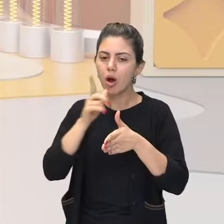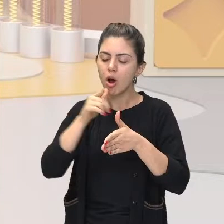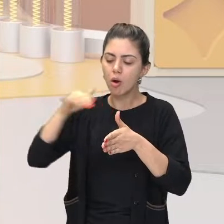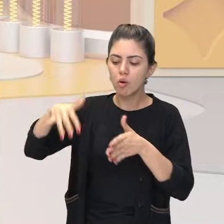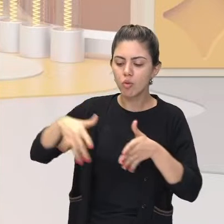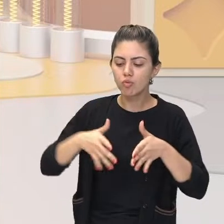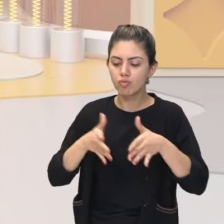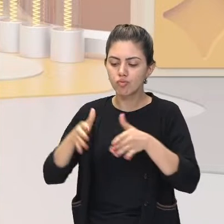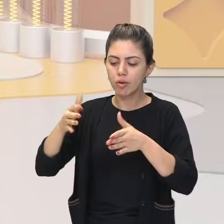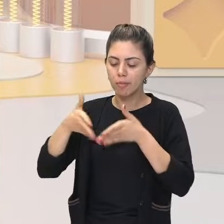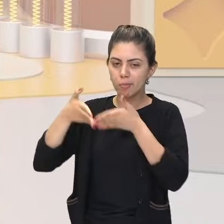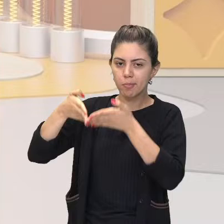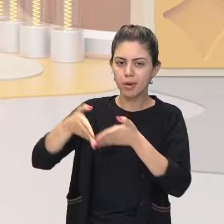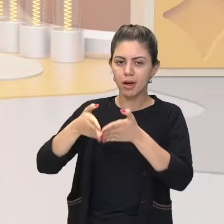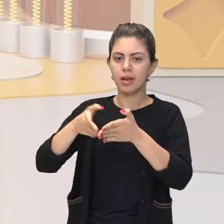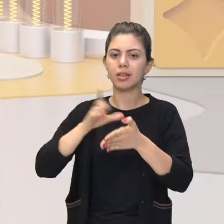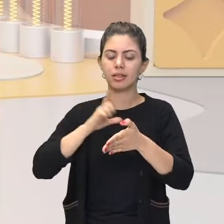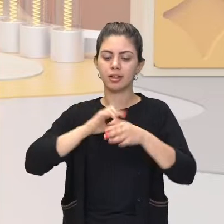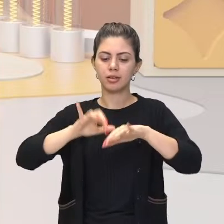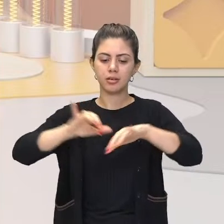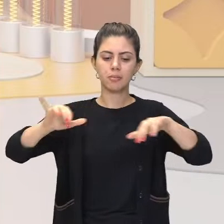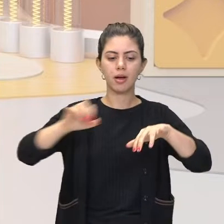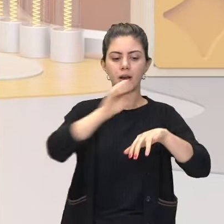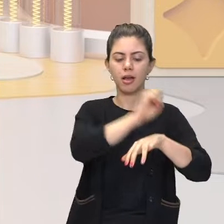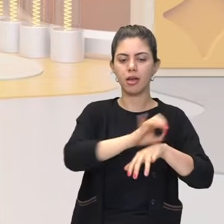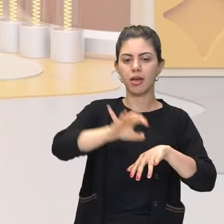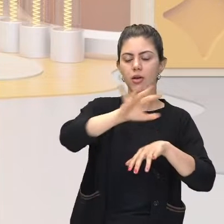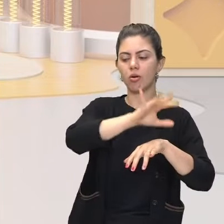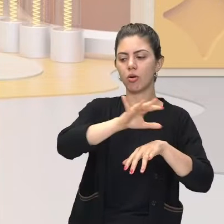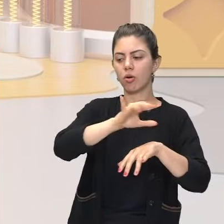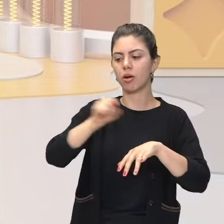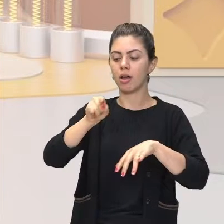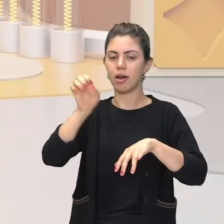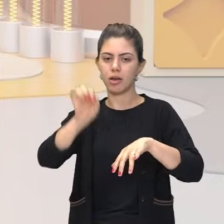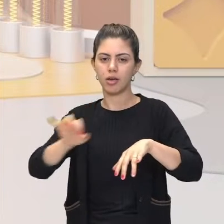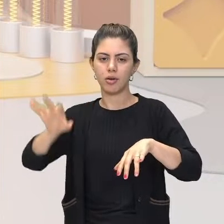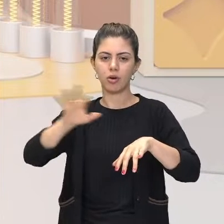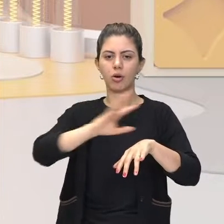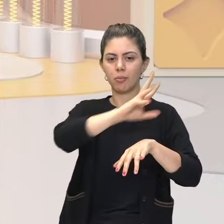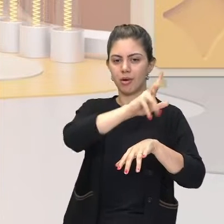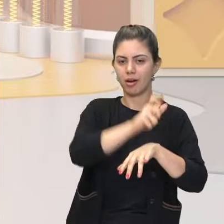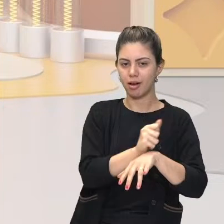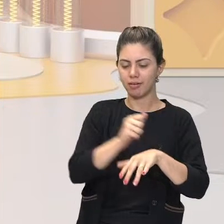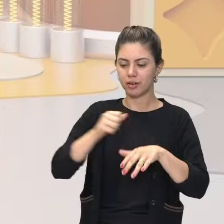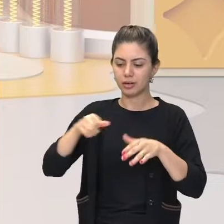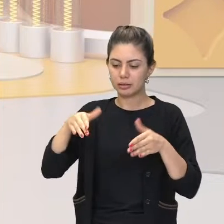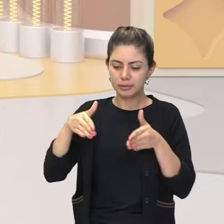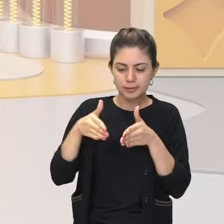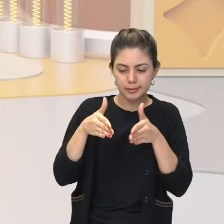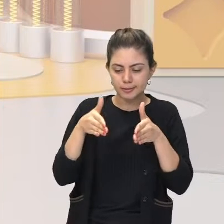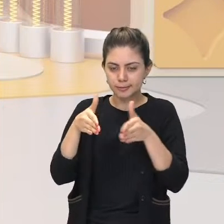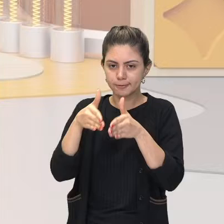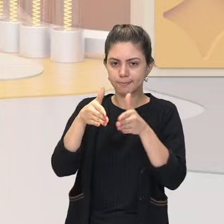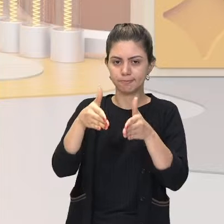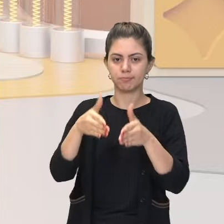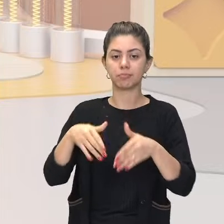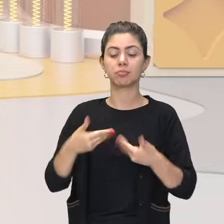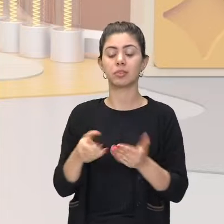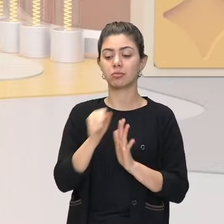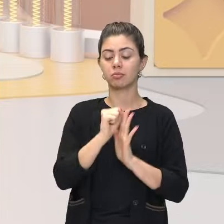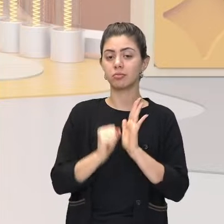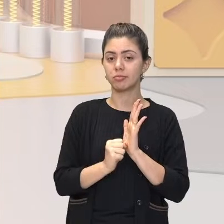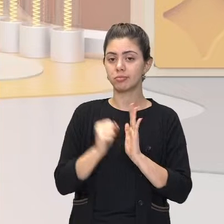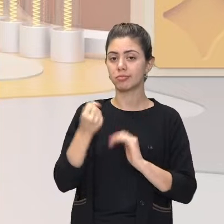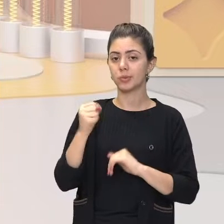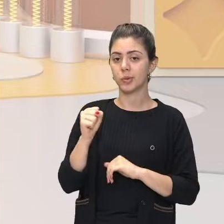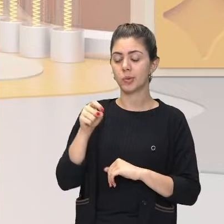separar a África da Europa. Então, é um canal bastante estreito e no século VIII eles